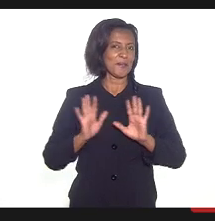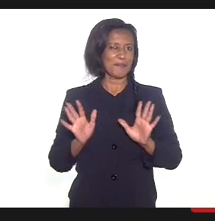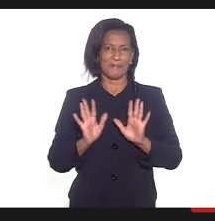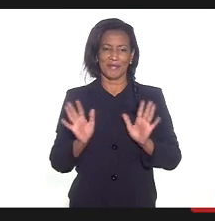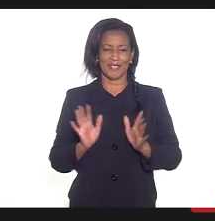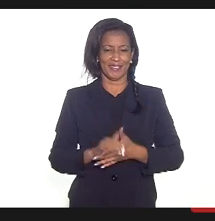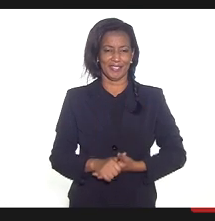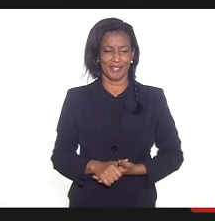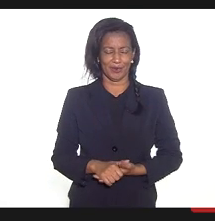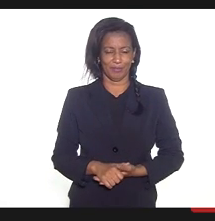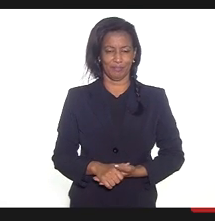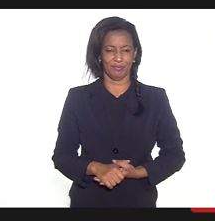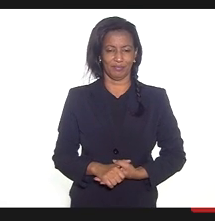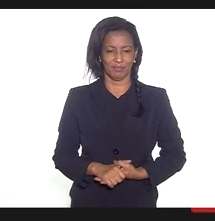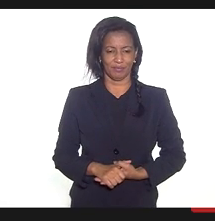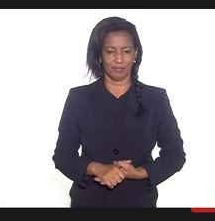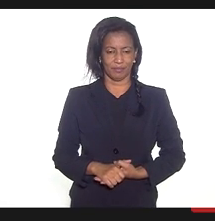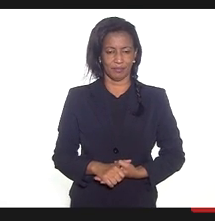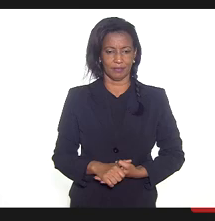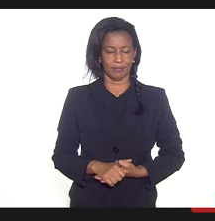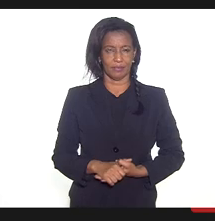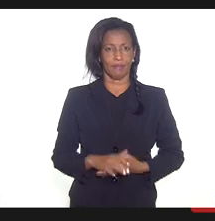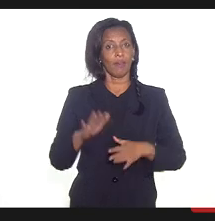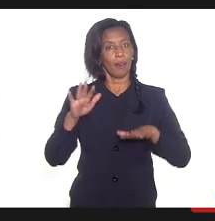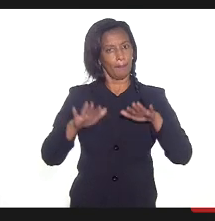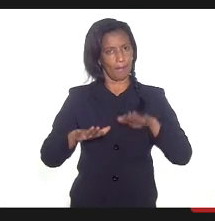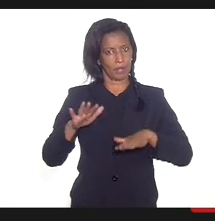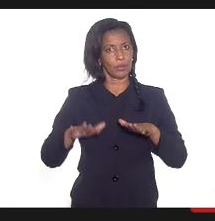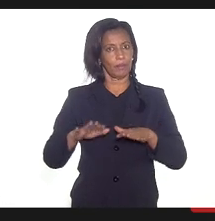Ótimo, Solange. Resumindo, mais ou menos, é isso aí.